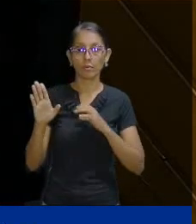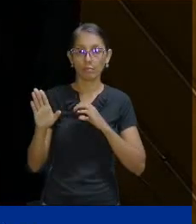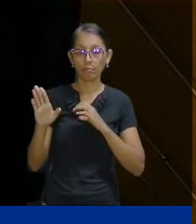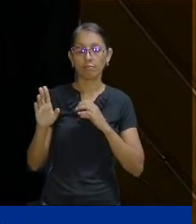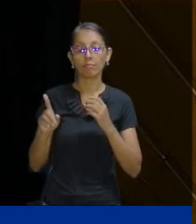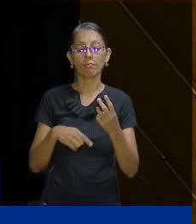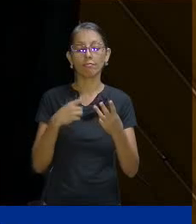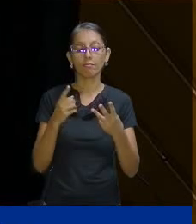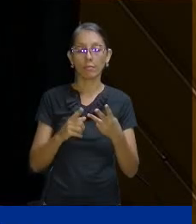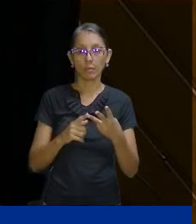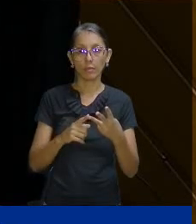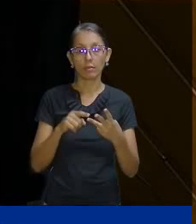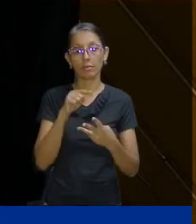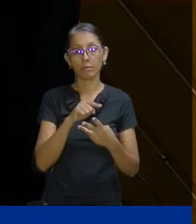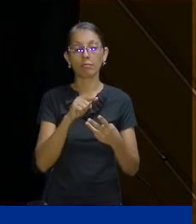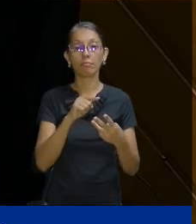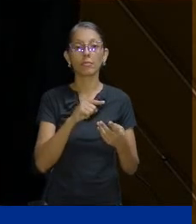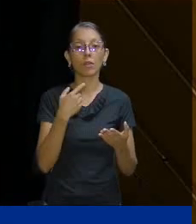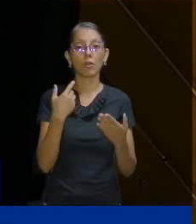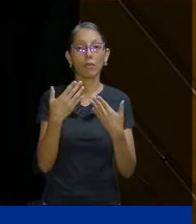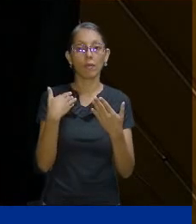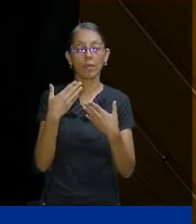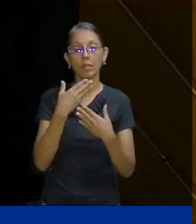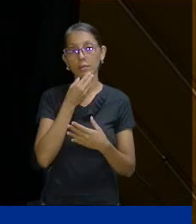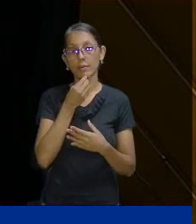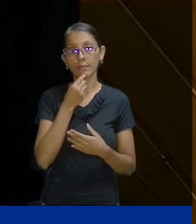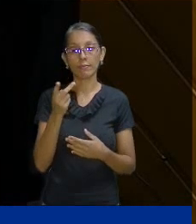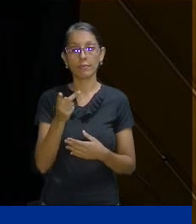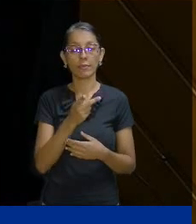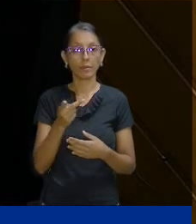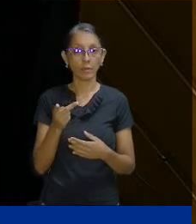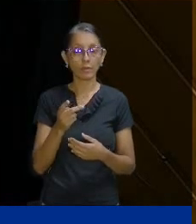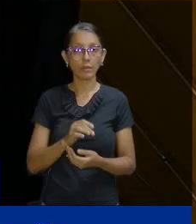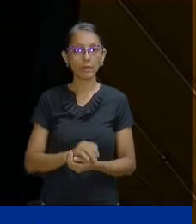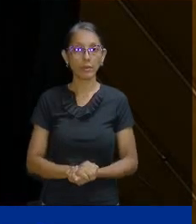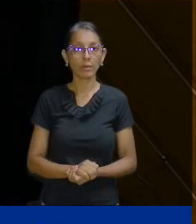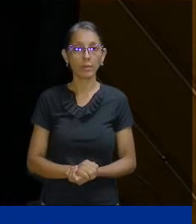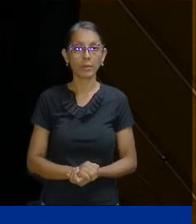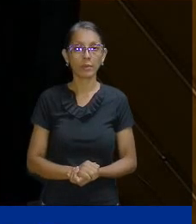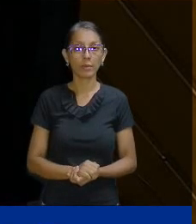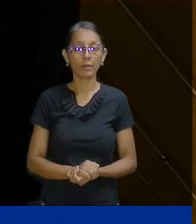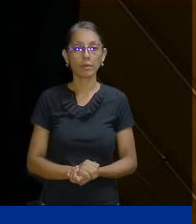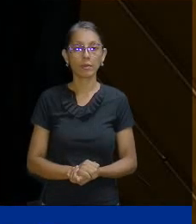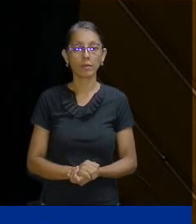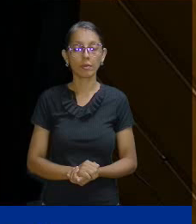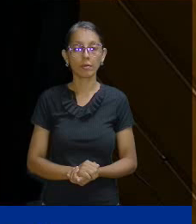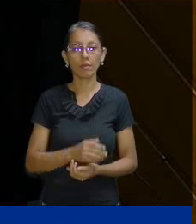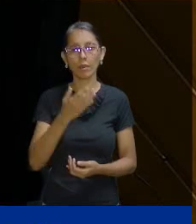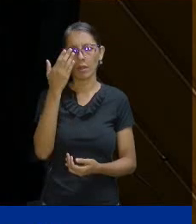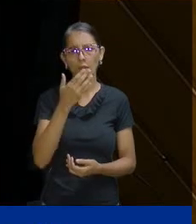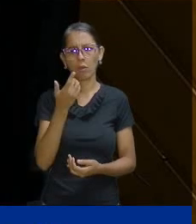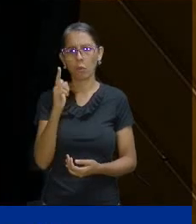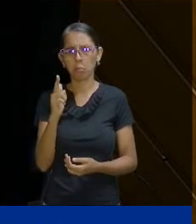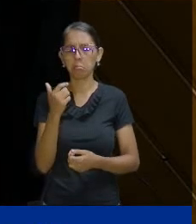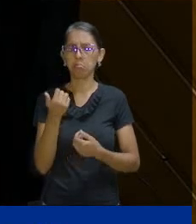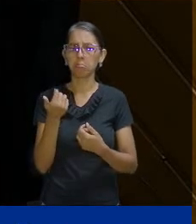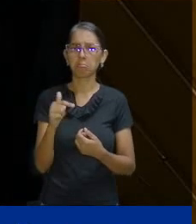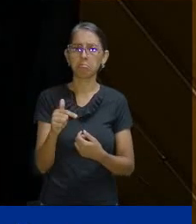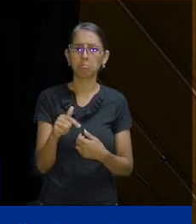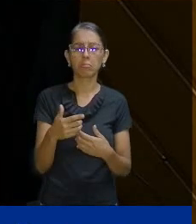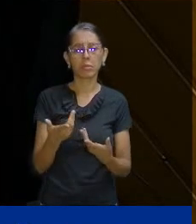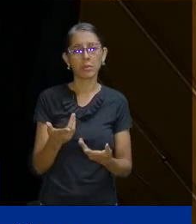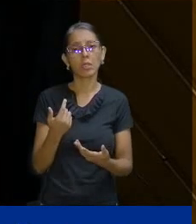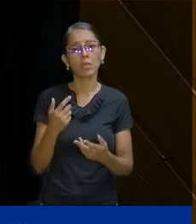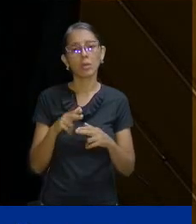Assim, por coerência com a minha decisão anterior e diante da ausência de novos elementos que alterem o quadro fático, mantenho o meu entendimento